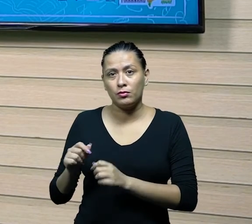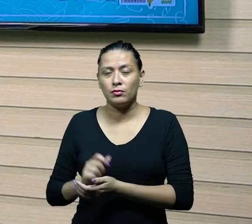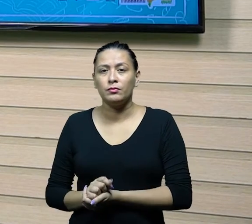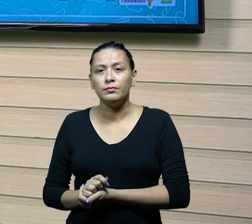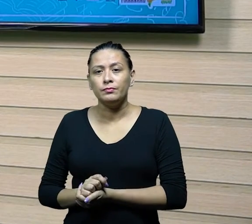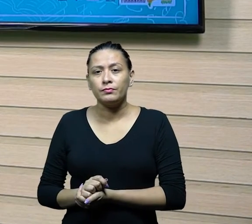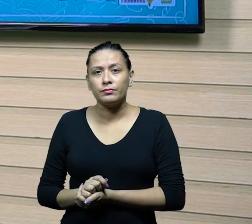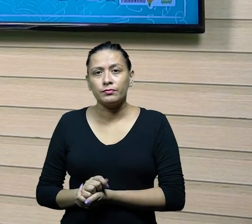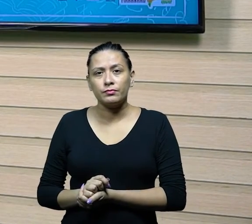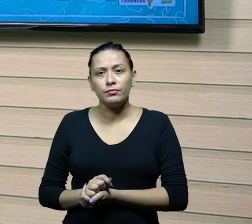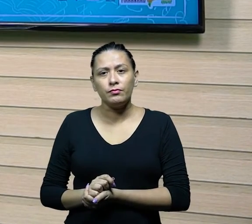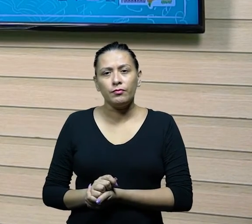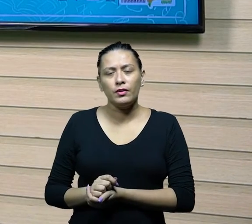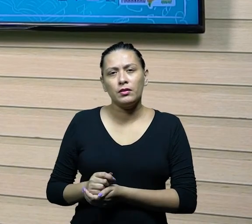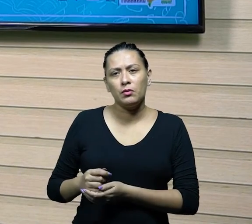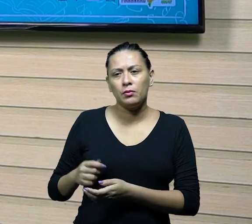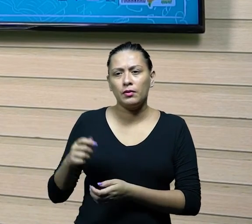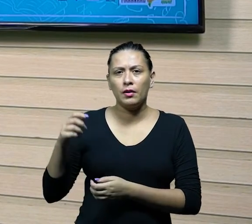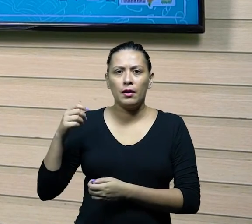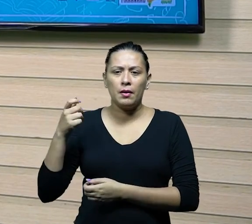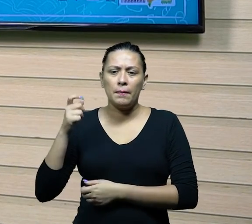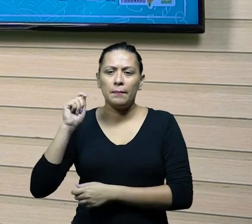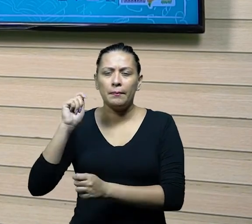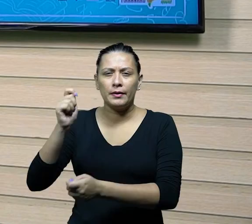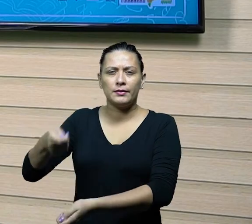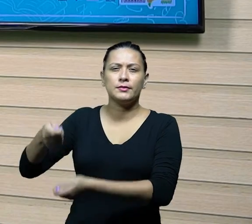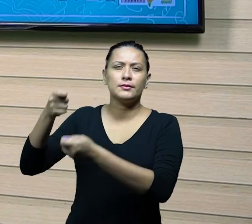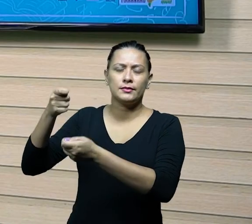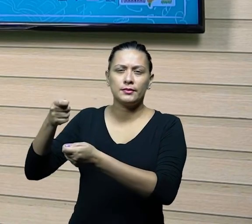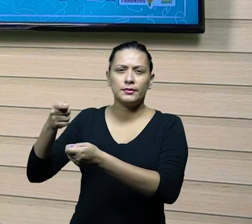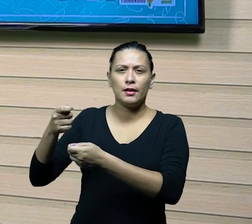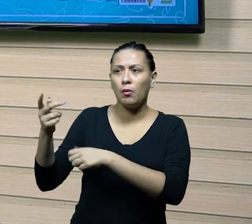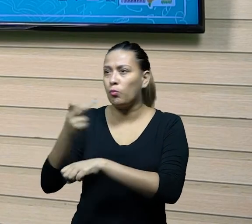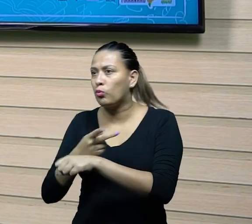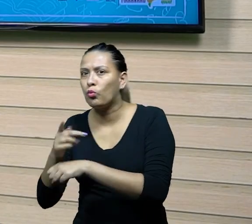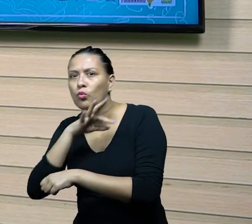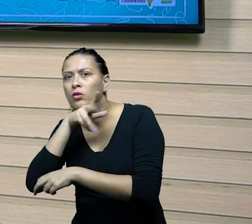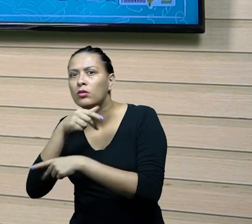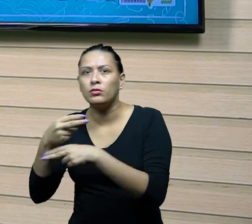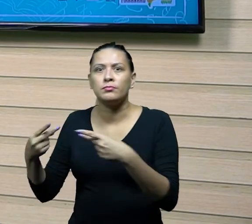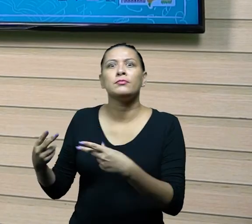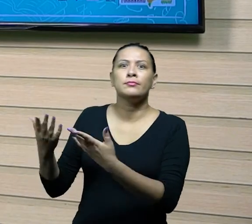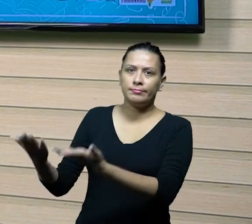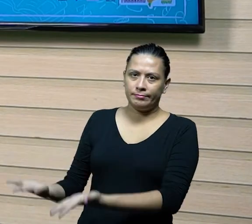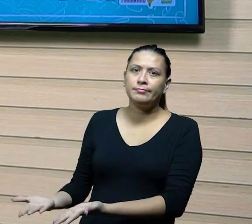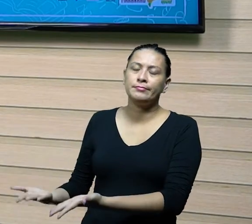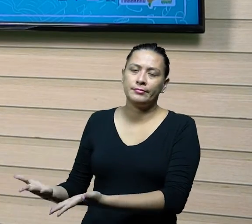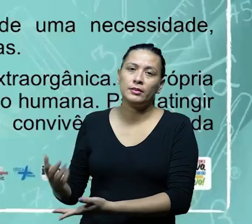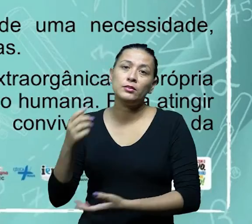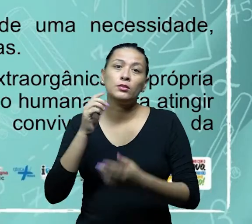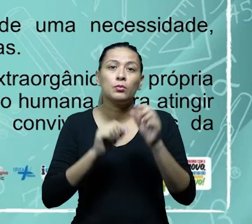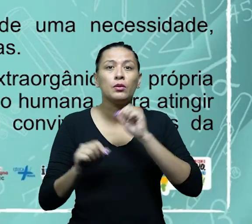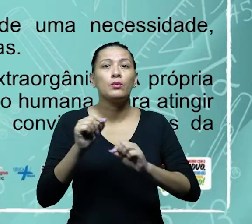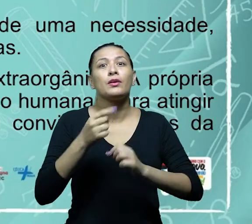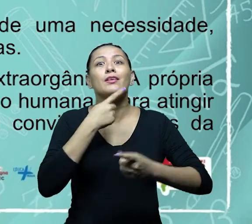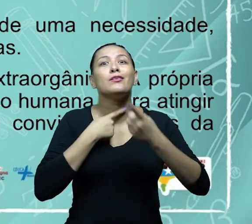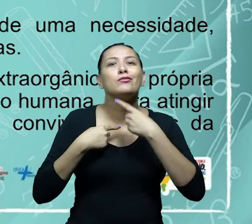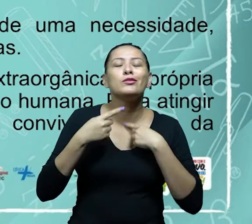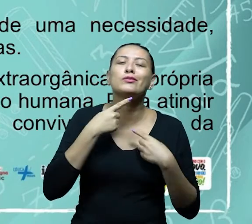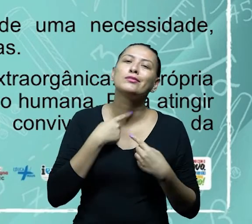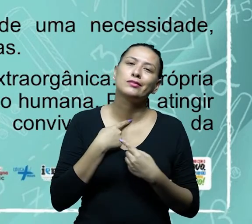ele tem que pescar Então esse processo de adaptação externa ele parte de um querer da vontade do